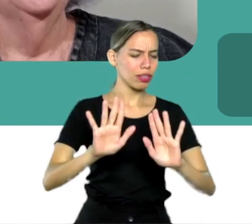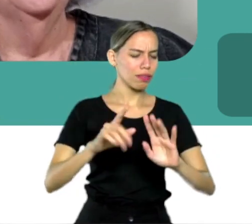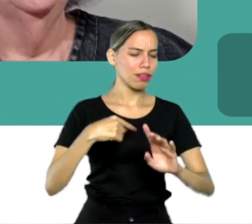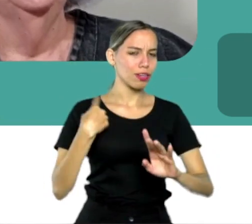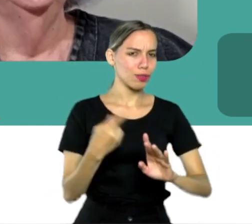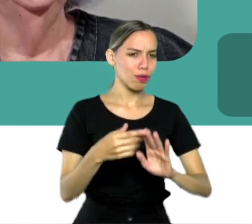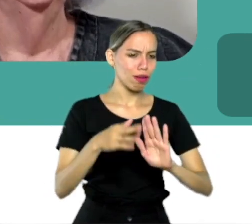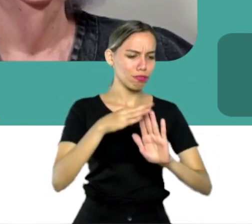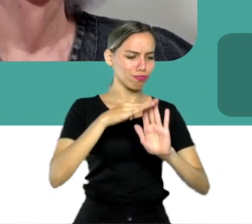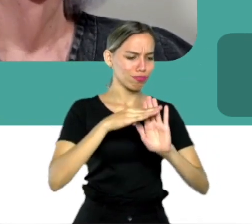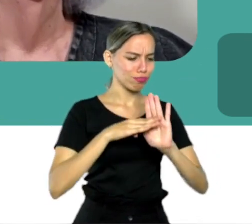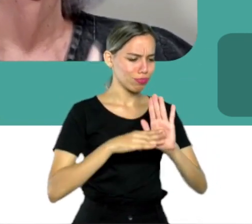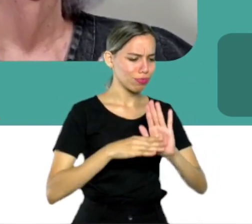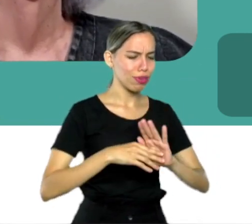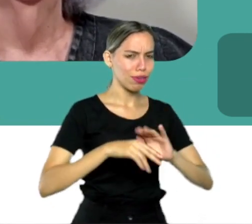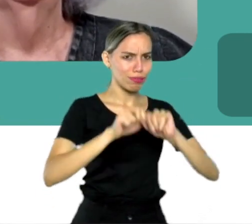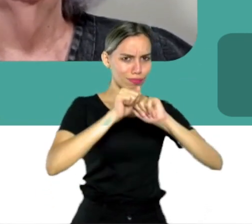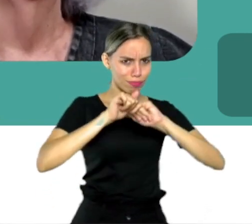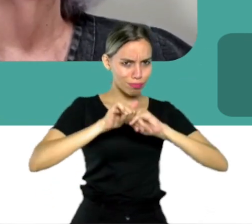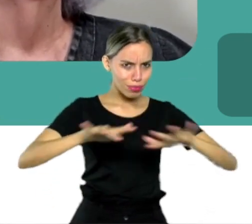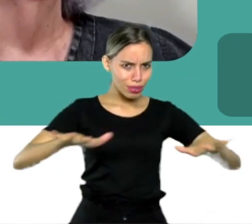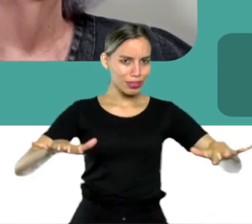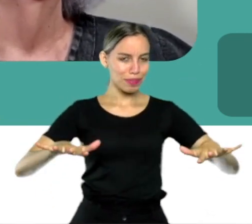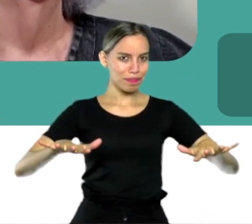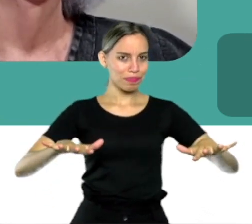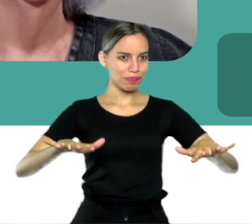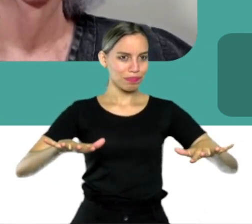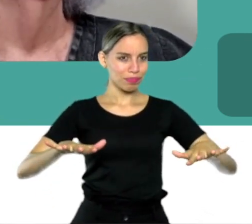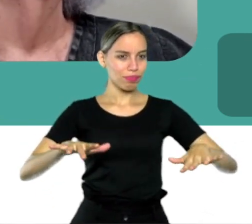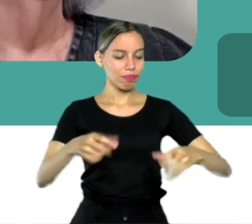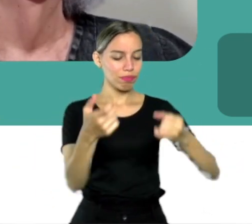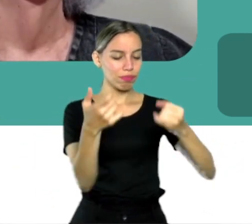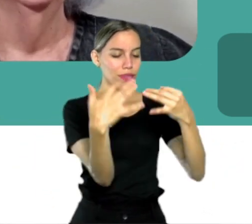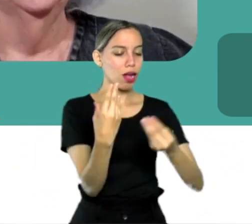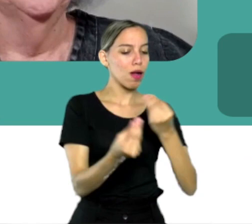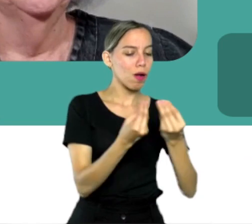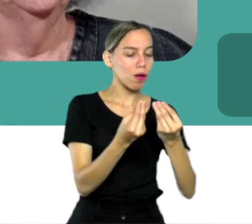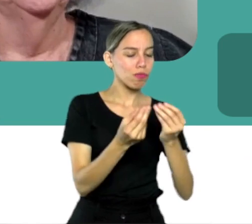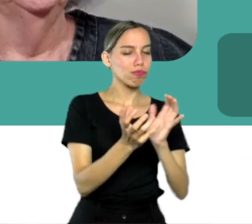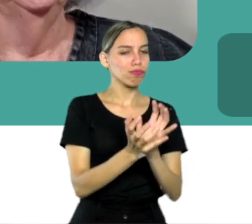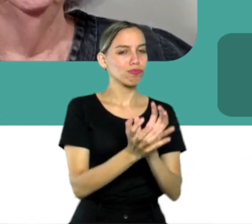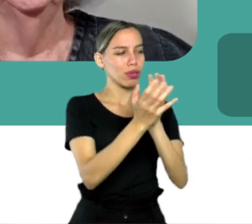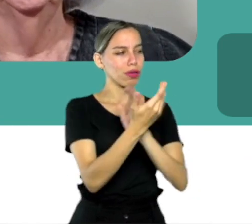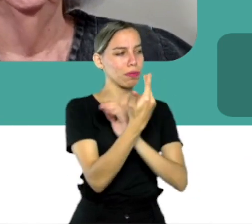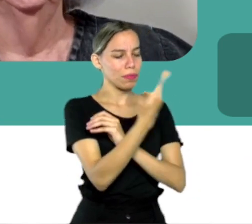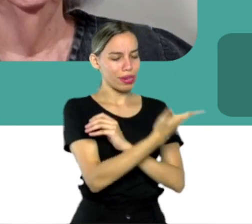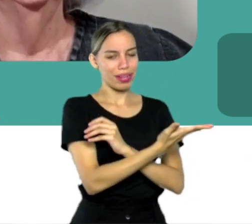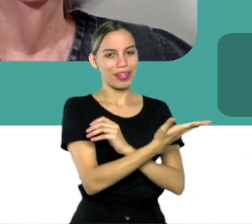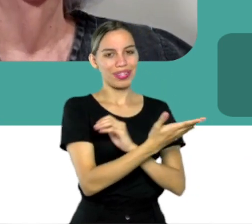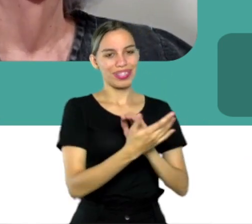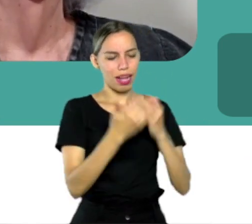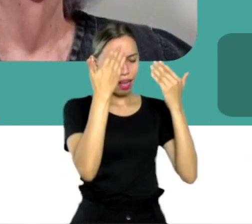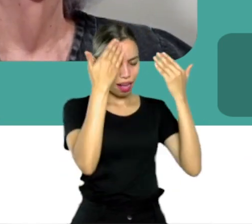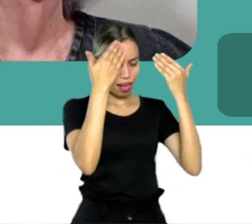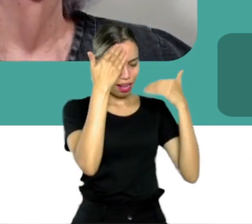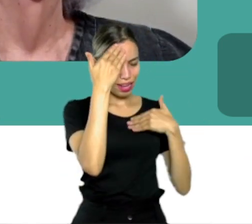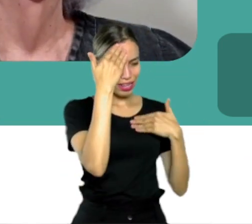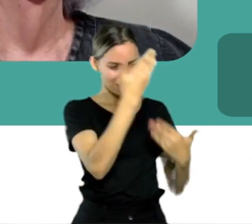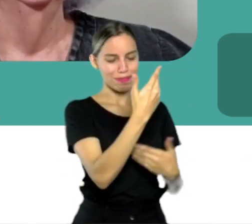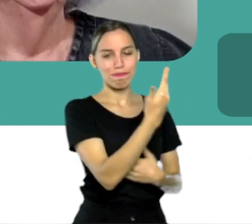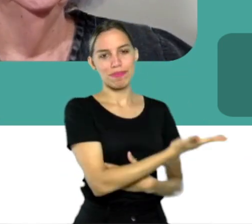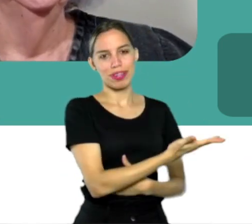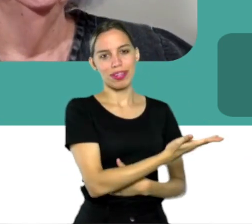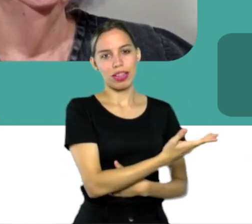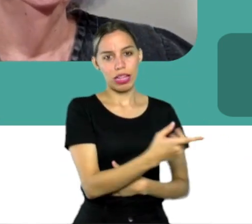da participação mais ativa e de como que vai ser essa homenagem para a Líria Porto. Pode acompanhar nas redes @FLI Araxá, no site